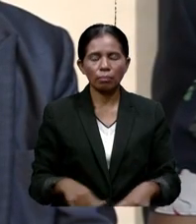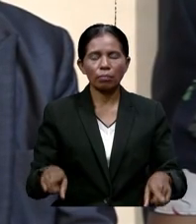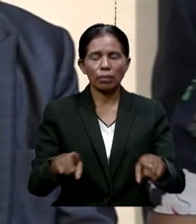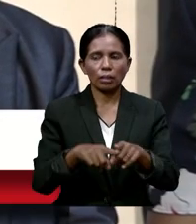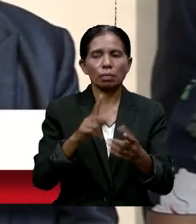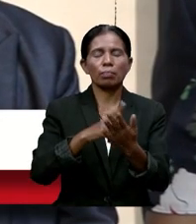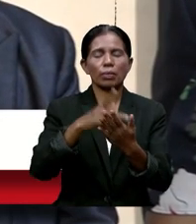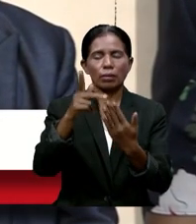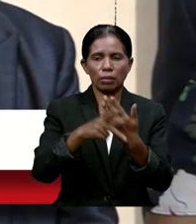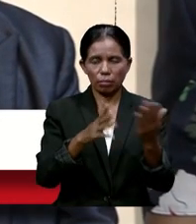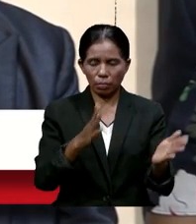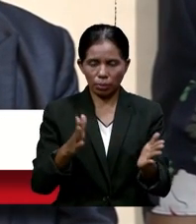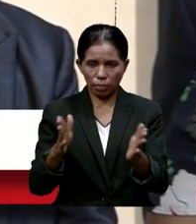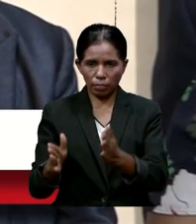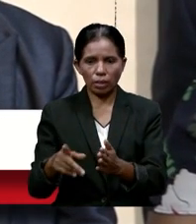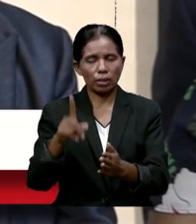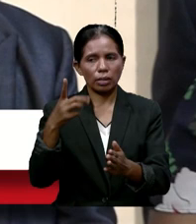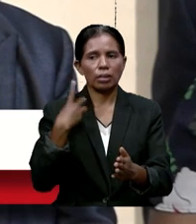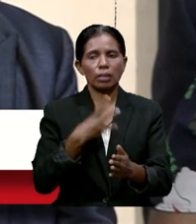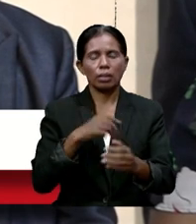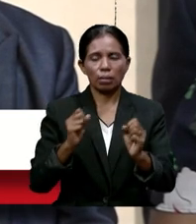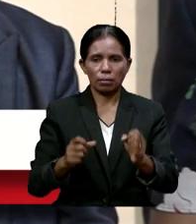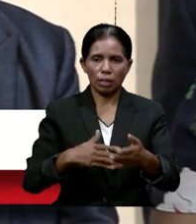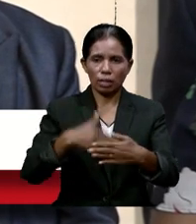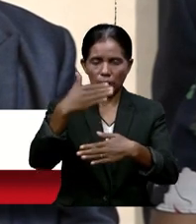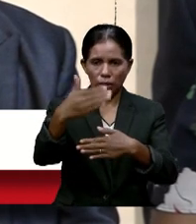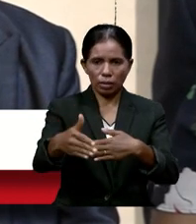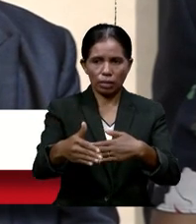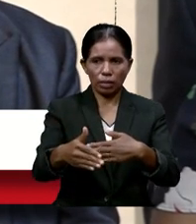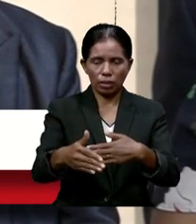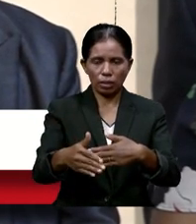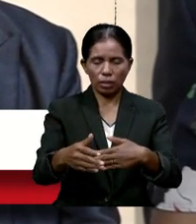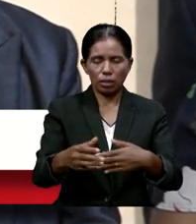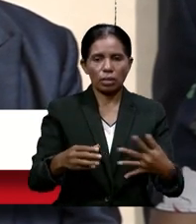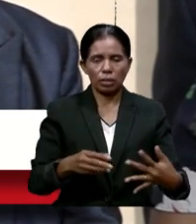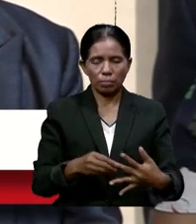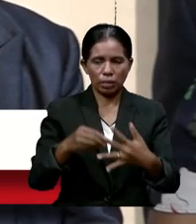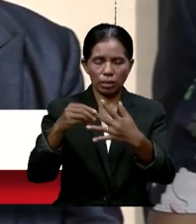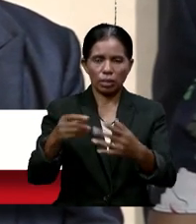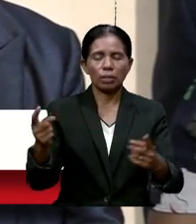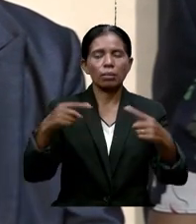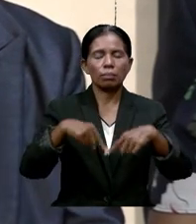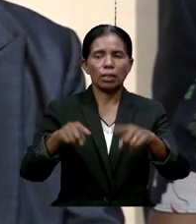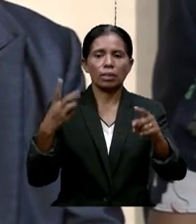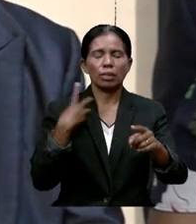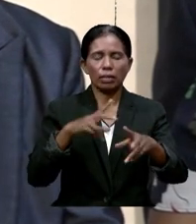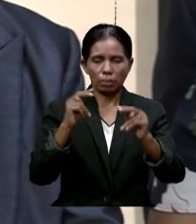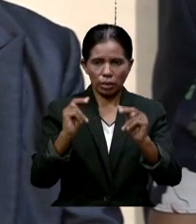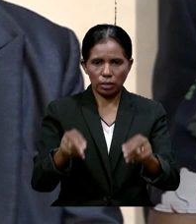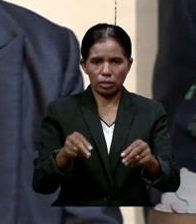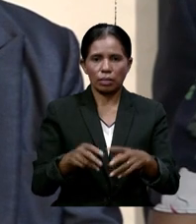programa preparativo zira para tu não é te pela hakat vai a minha especialização, mas a tua não vai, tu precisa tu